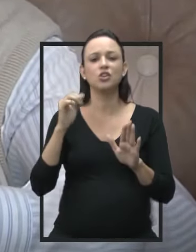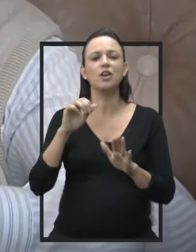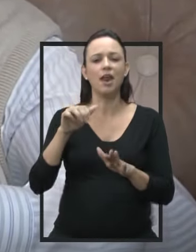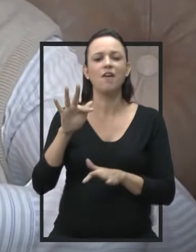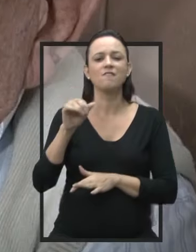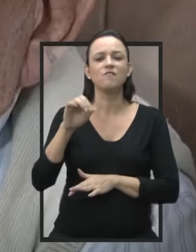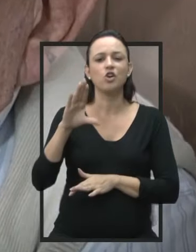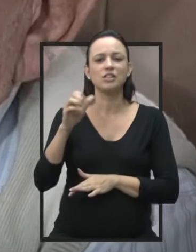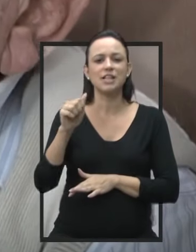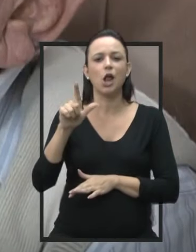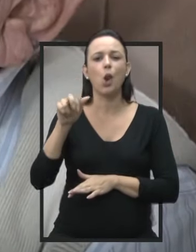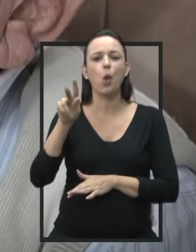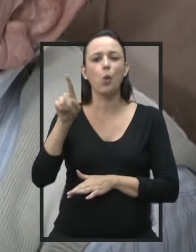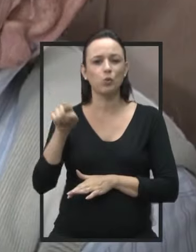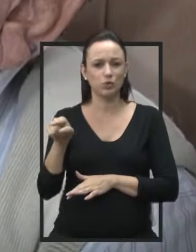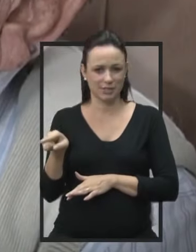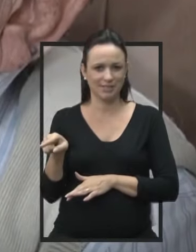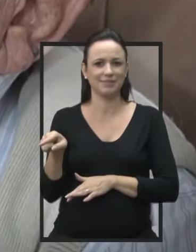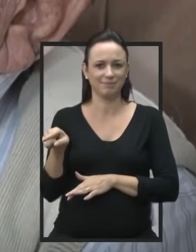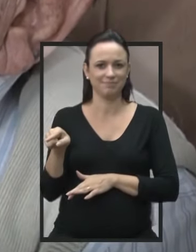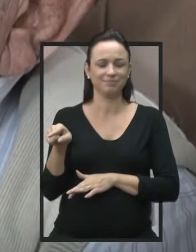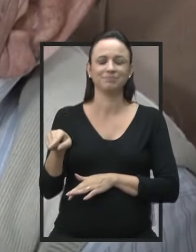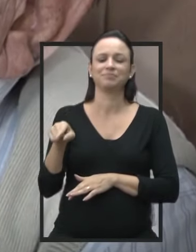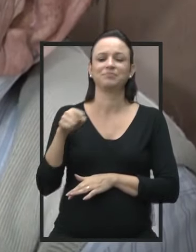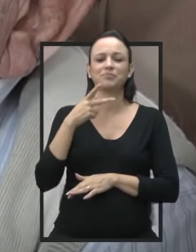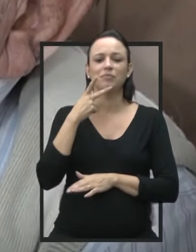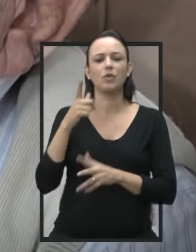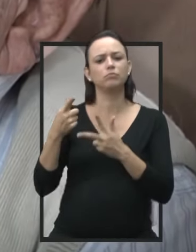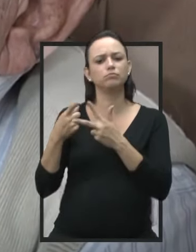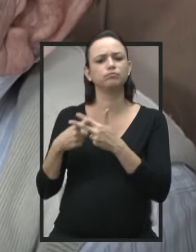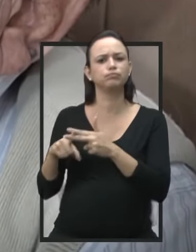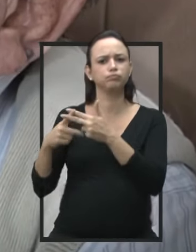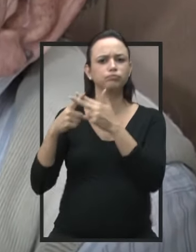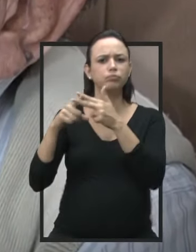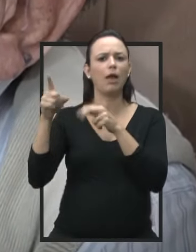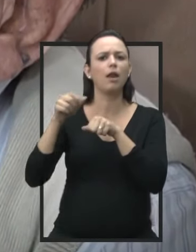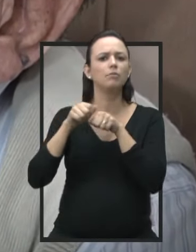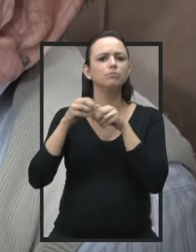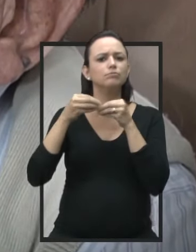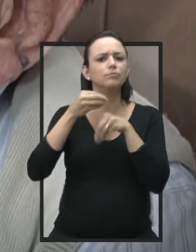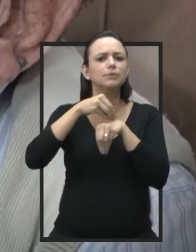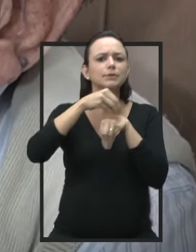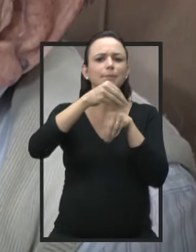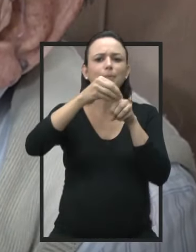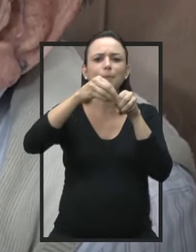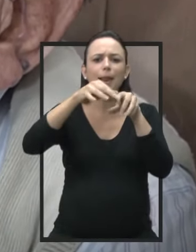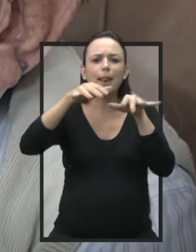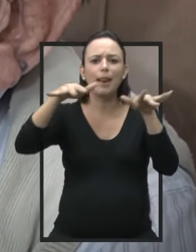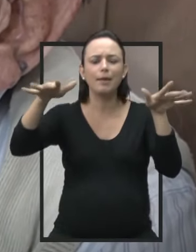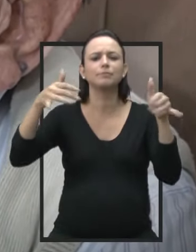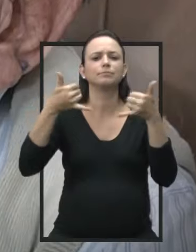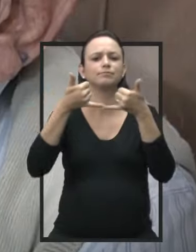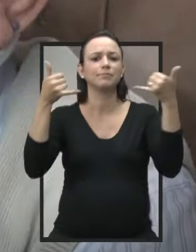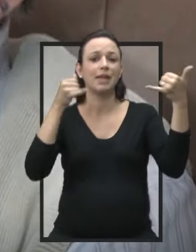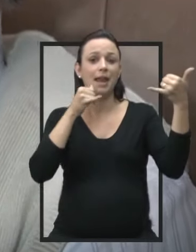Luz, ficaria incumbido da manutenção e da distribuição da energia